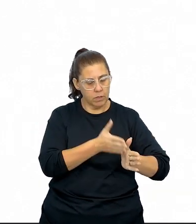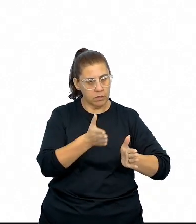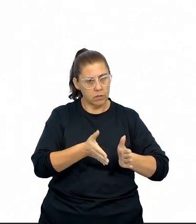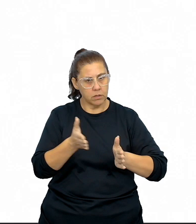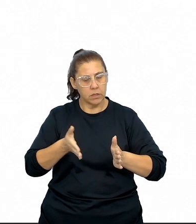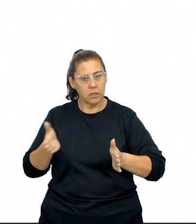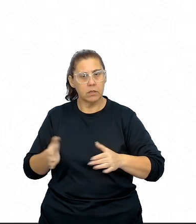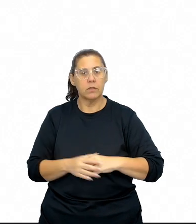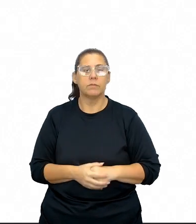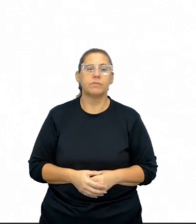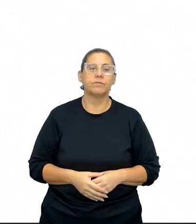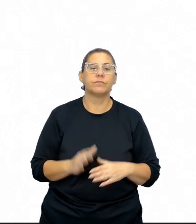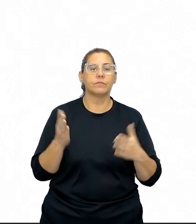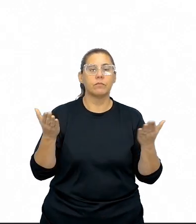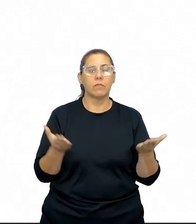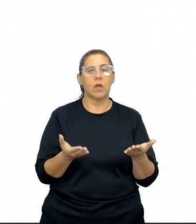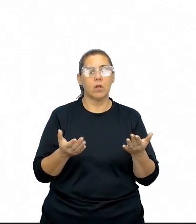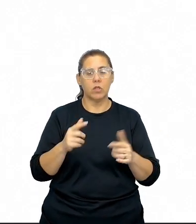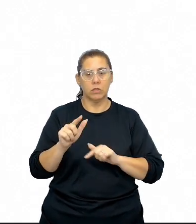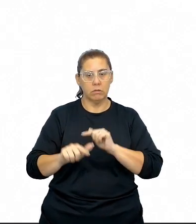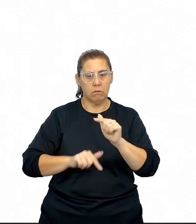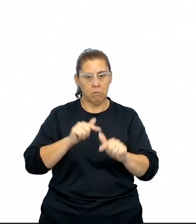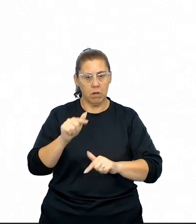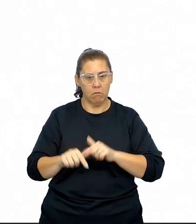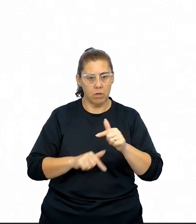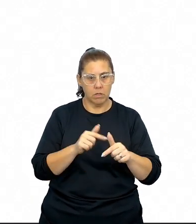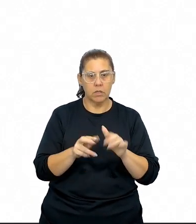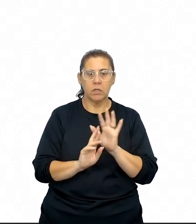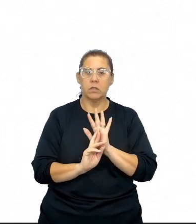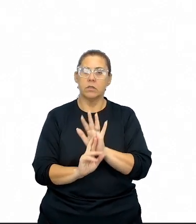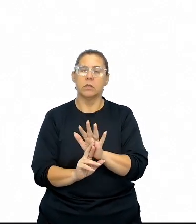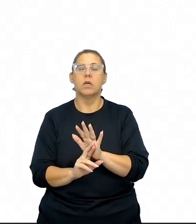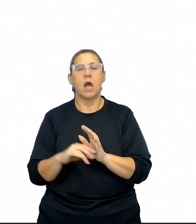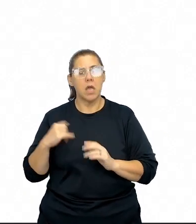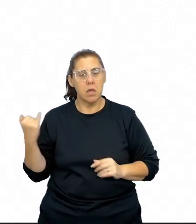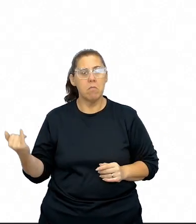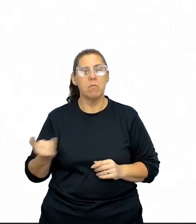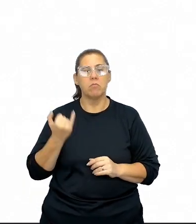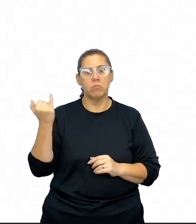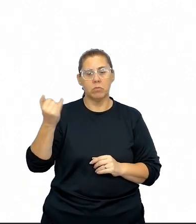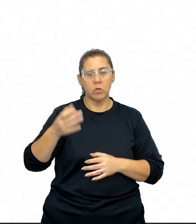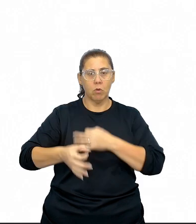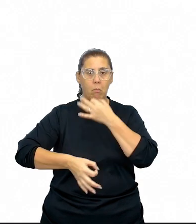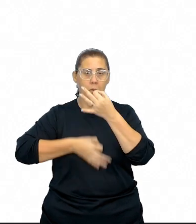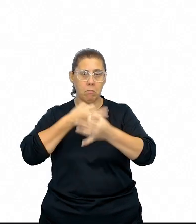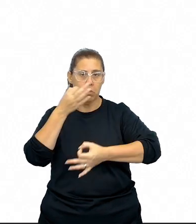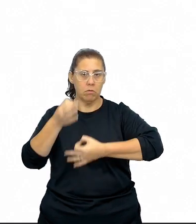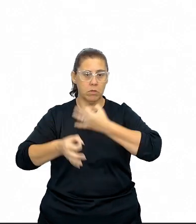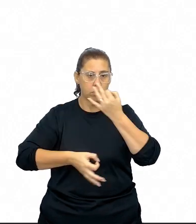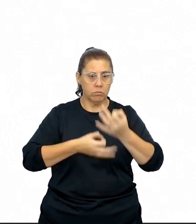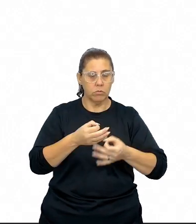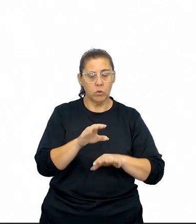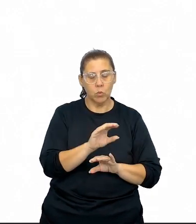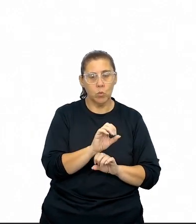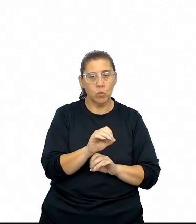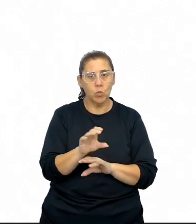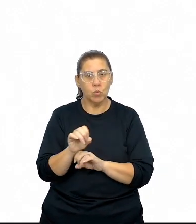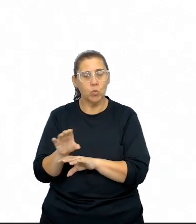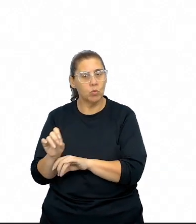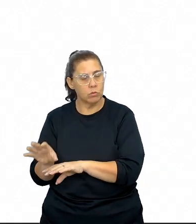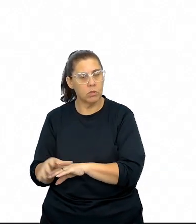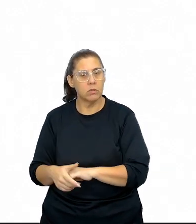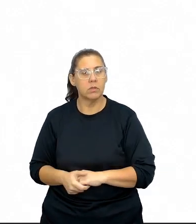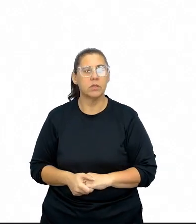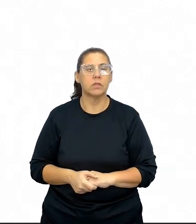etapa, e nós iremos trabalhar um referencial que traz a importância da argumentação do ensino